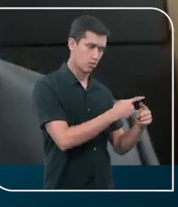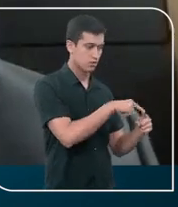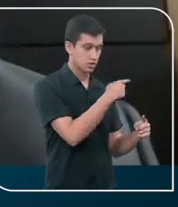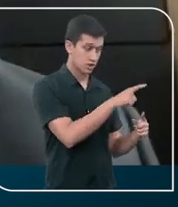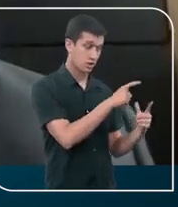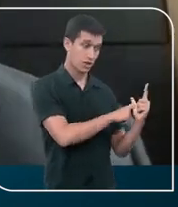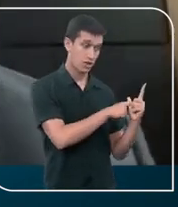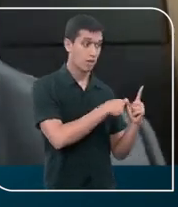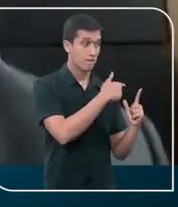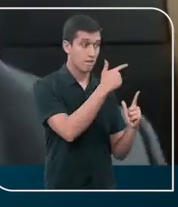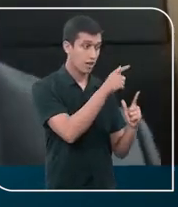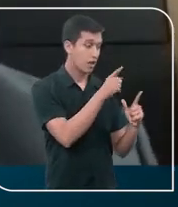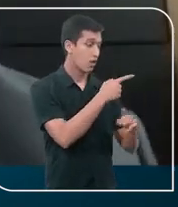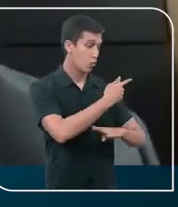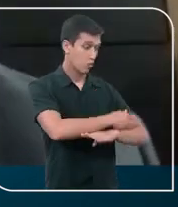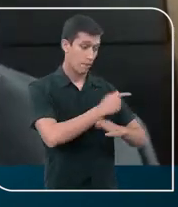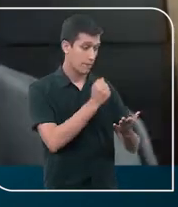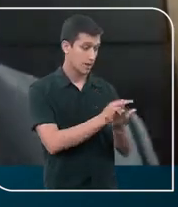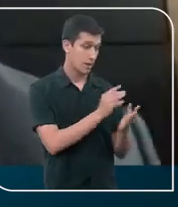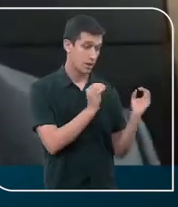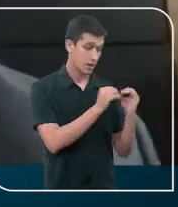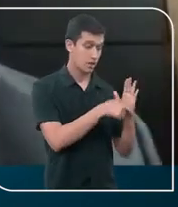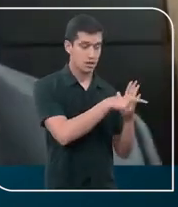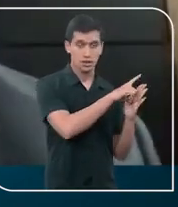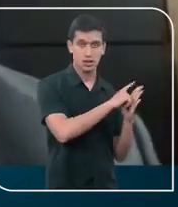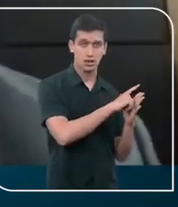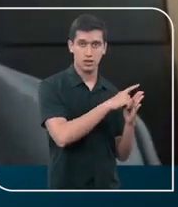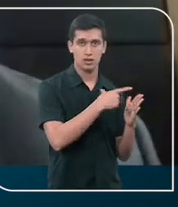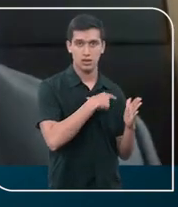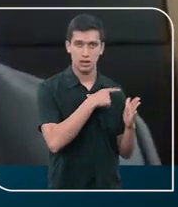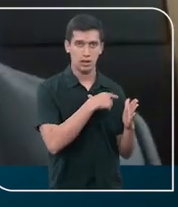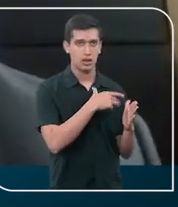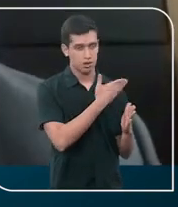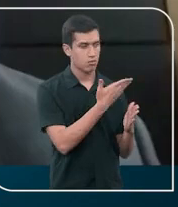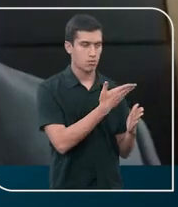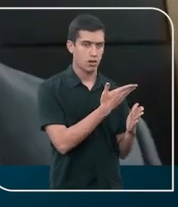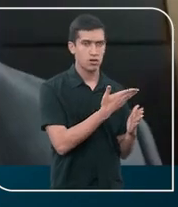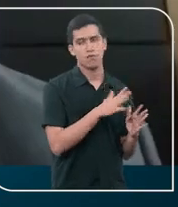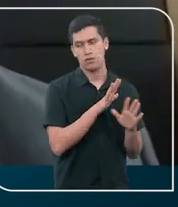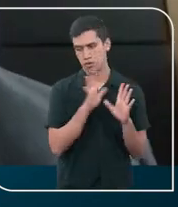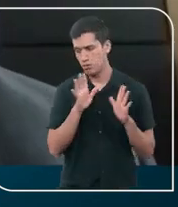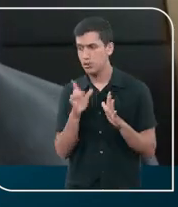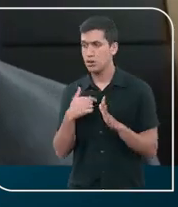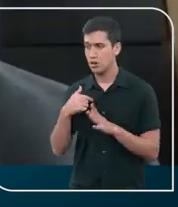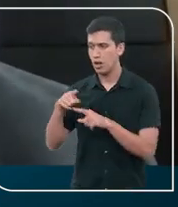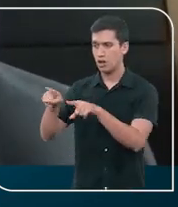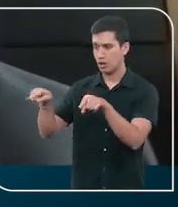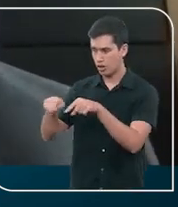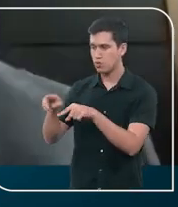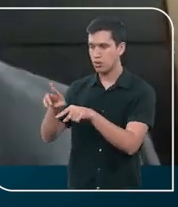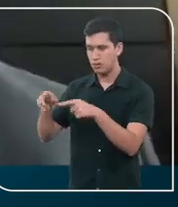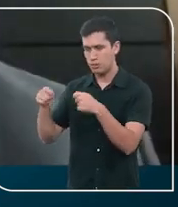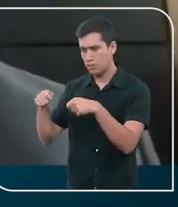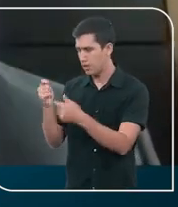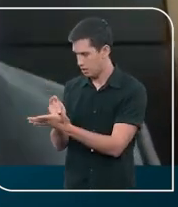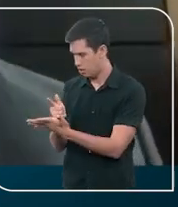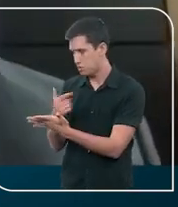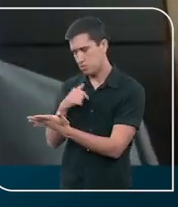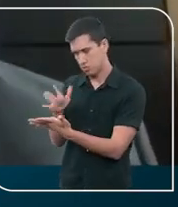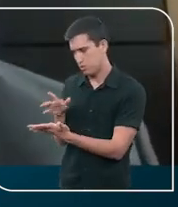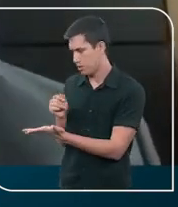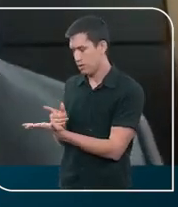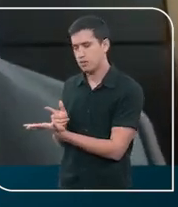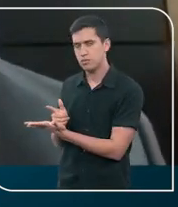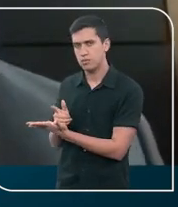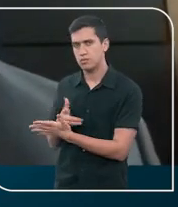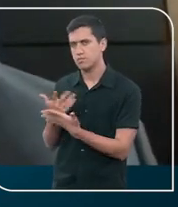prévia e apesar de ter cumprido o requisito de utilização daquela área, que é o pagamento, a contrapartida, eu acredito que ele poderia